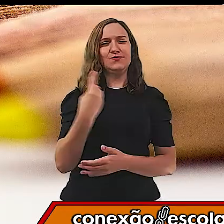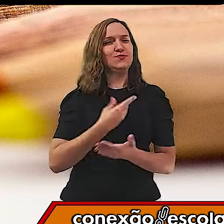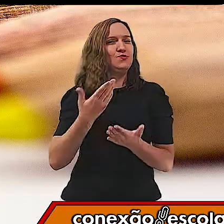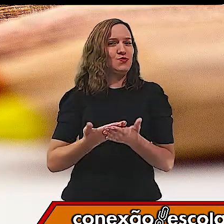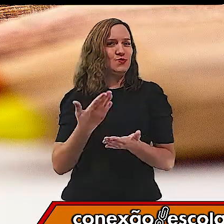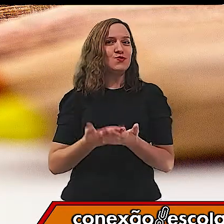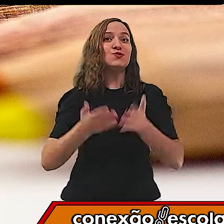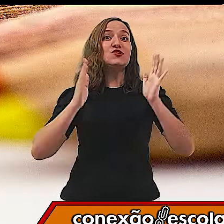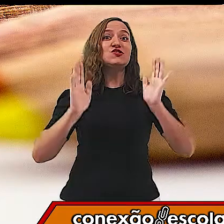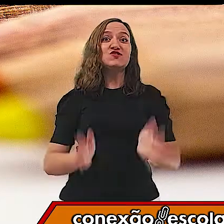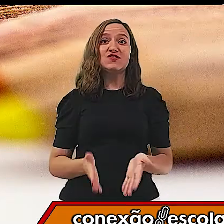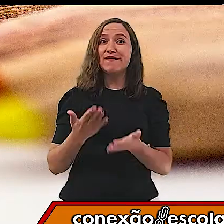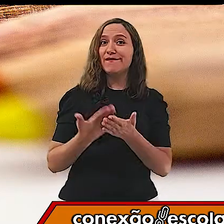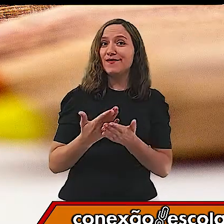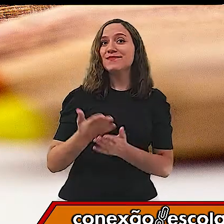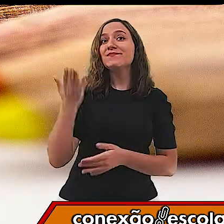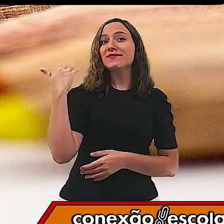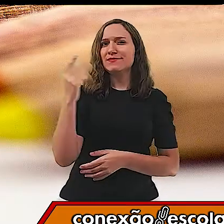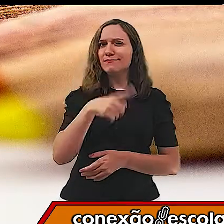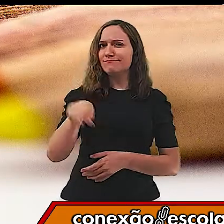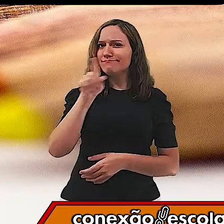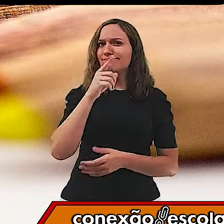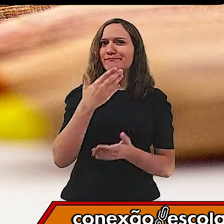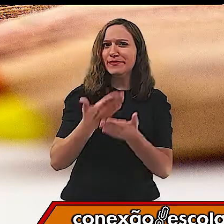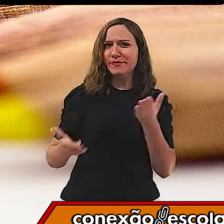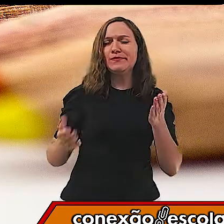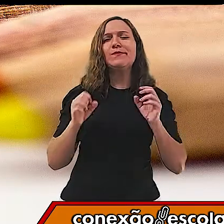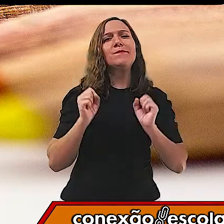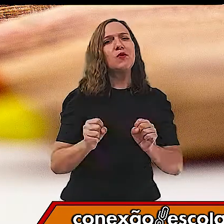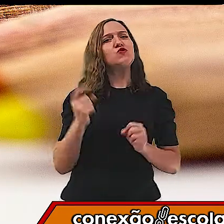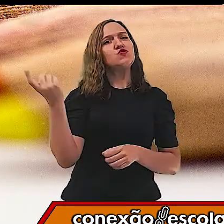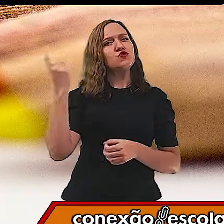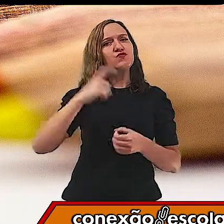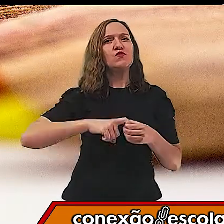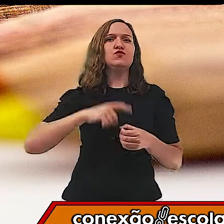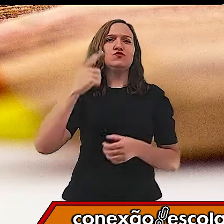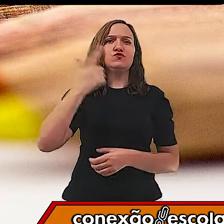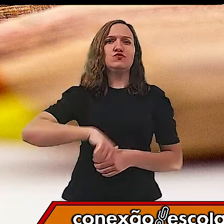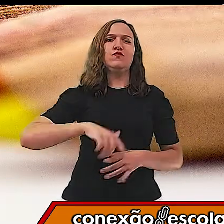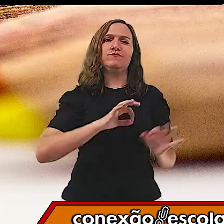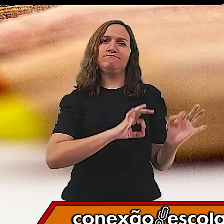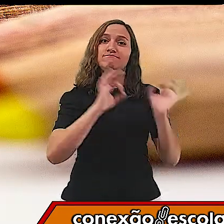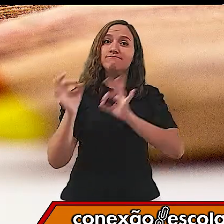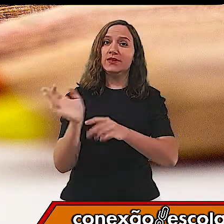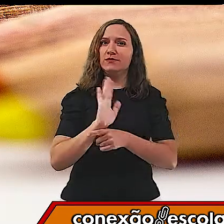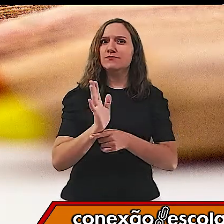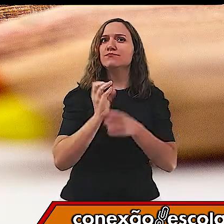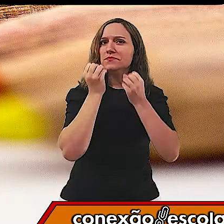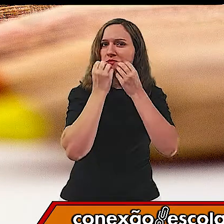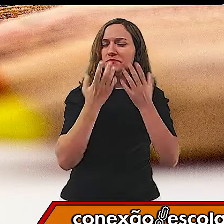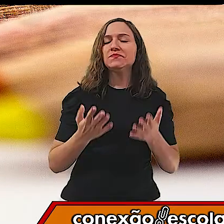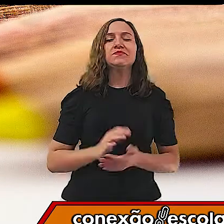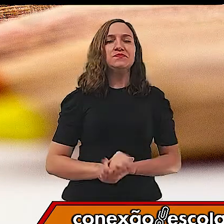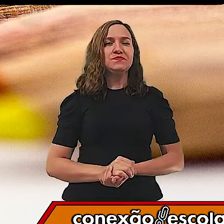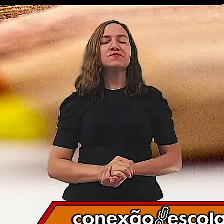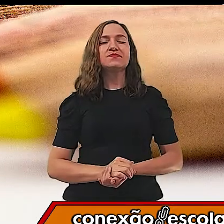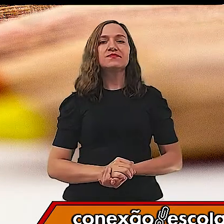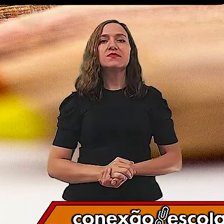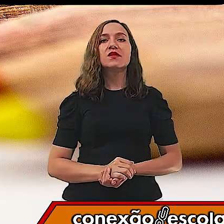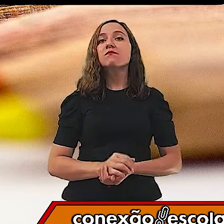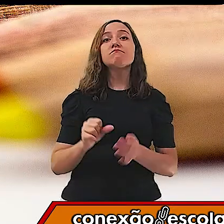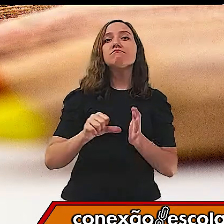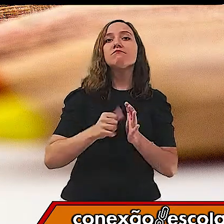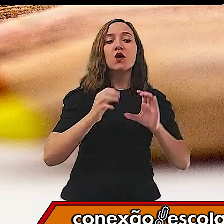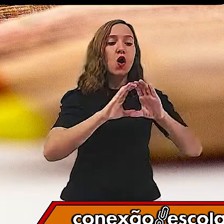não assistiu, acessa e assista, que vale a pena. A nossa primeira comunidade é a familiar, é onde